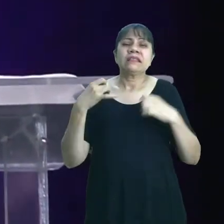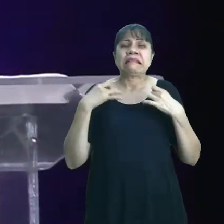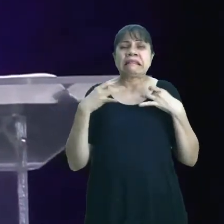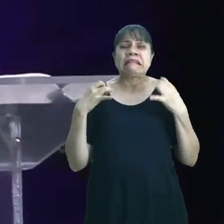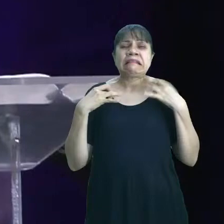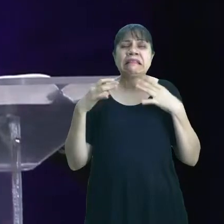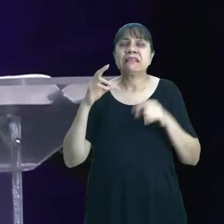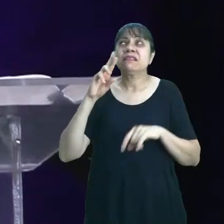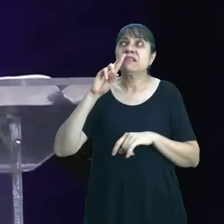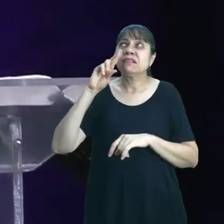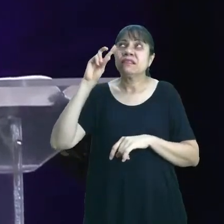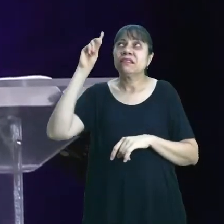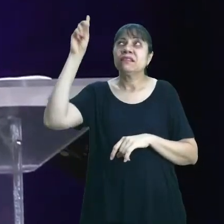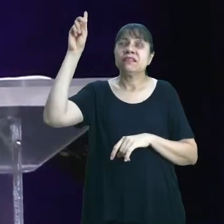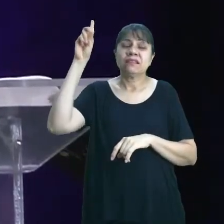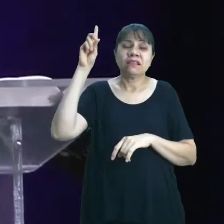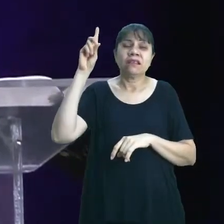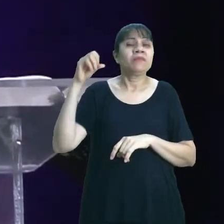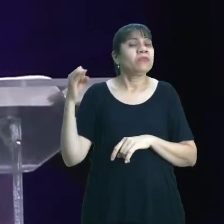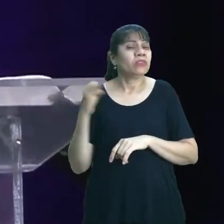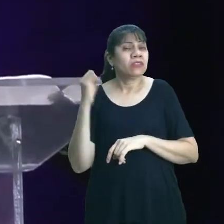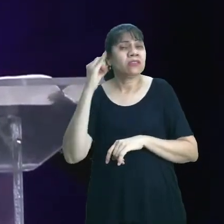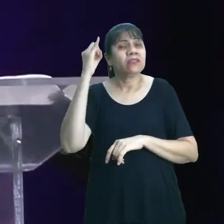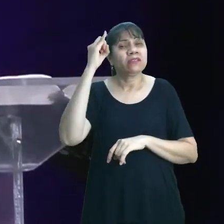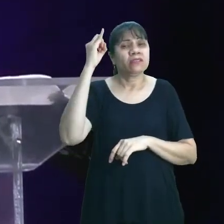É importantíssimo.